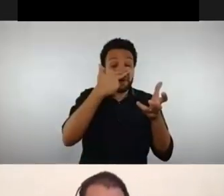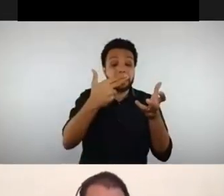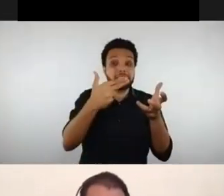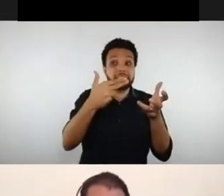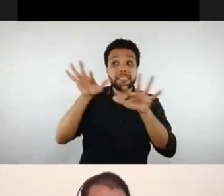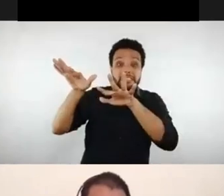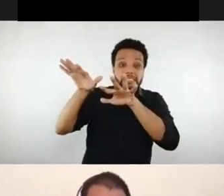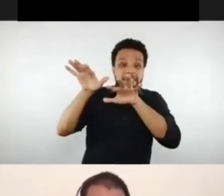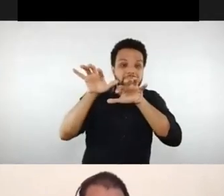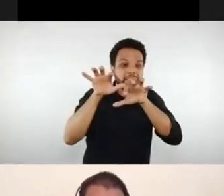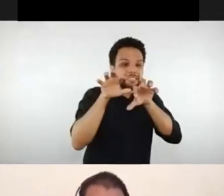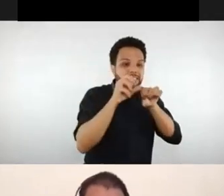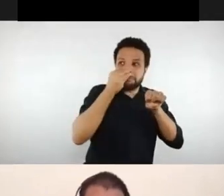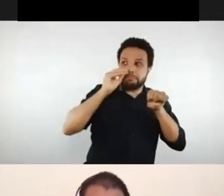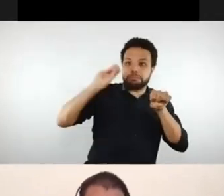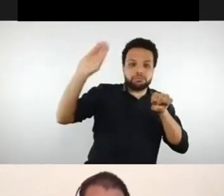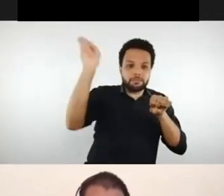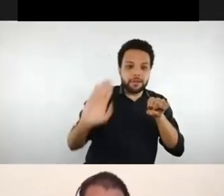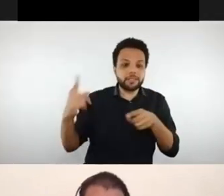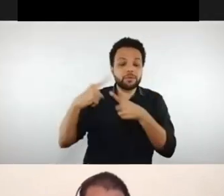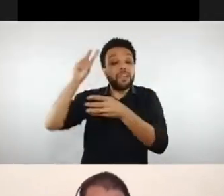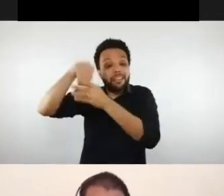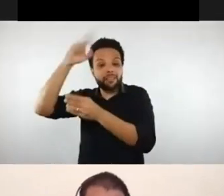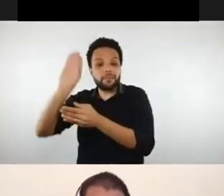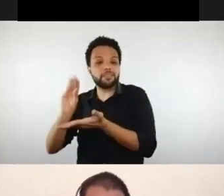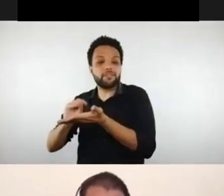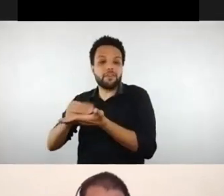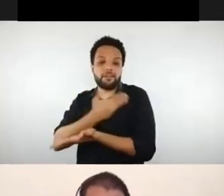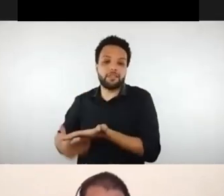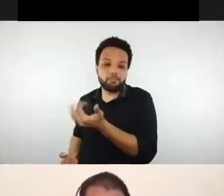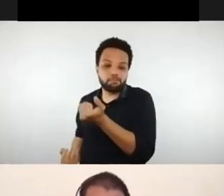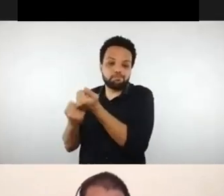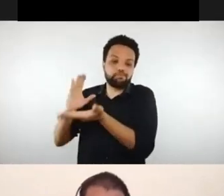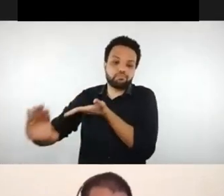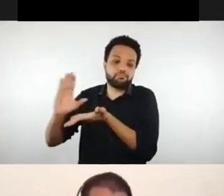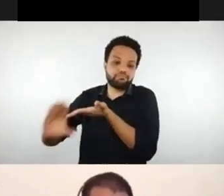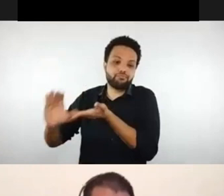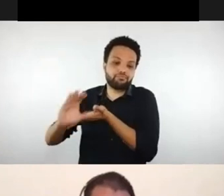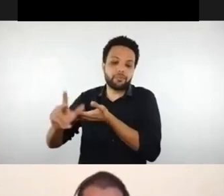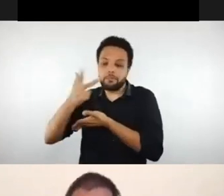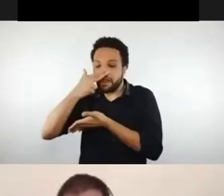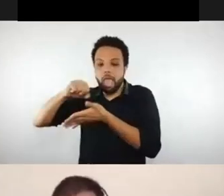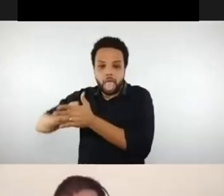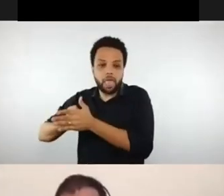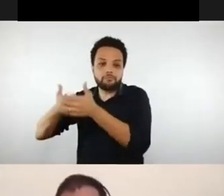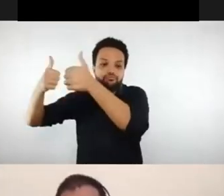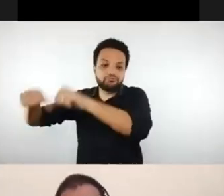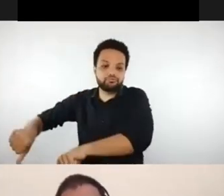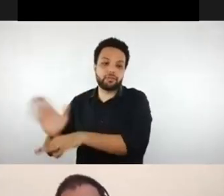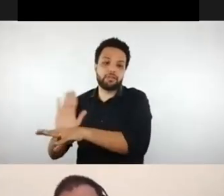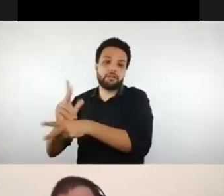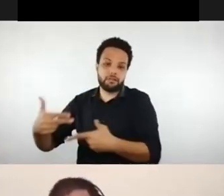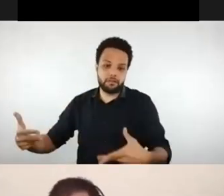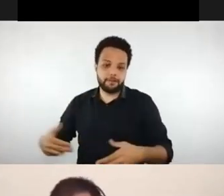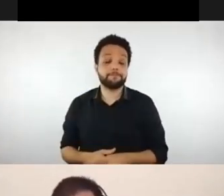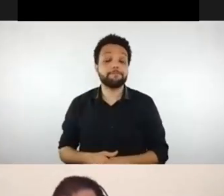do audiovisual, infelizmente. Bom, isso tem a ver com a questão que o Gilson Machado coloca, que